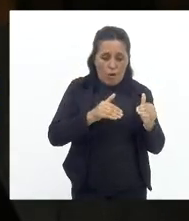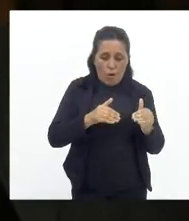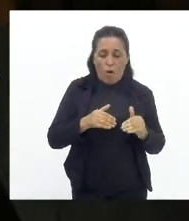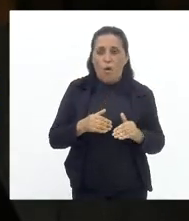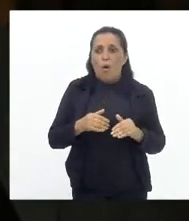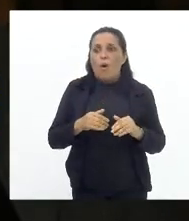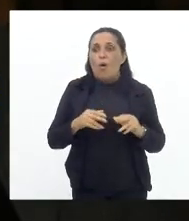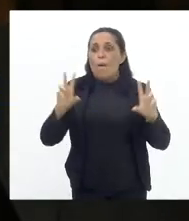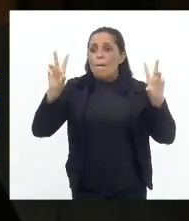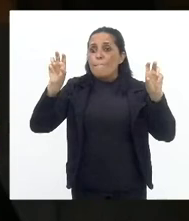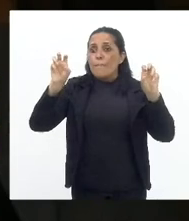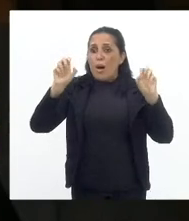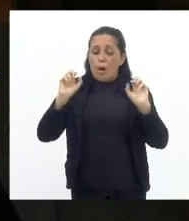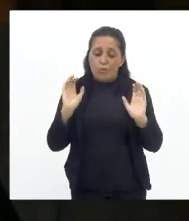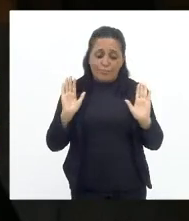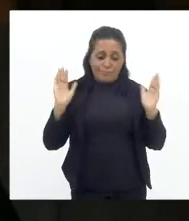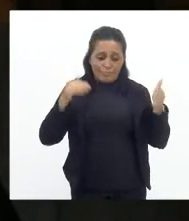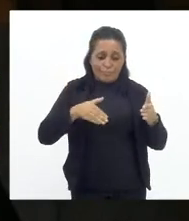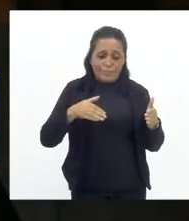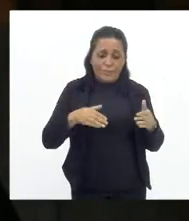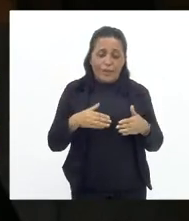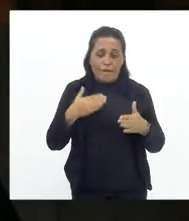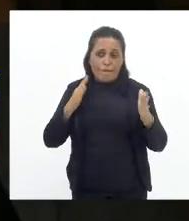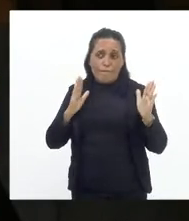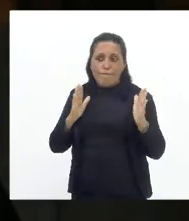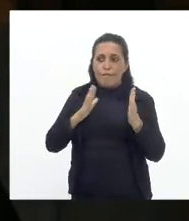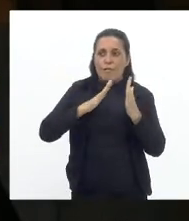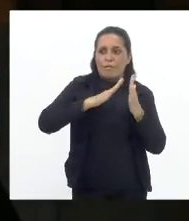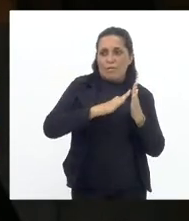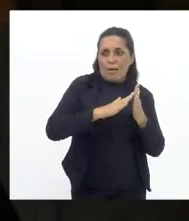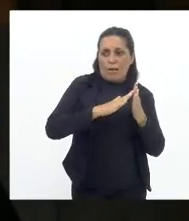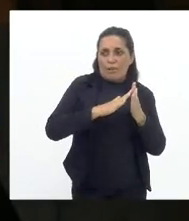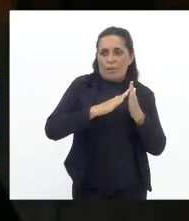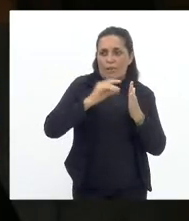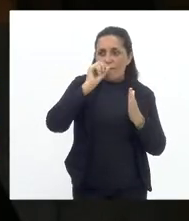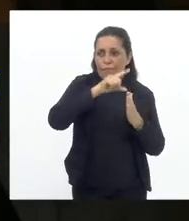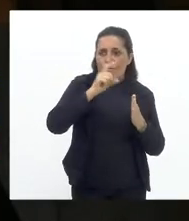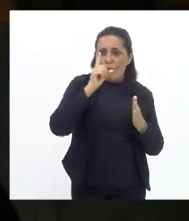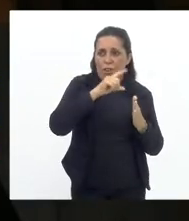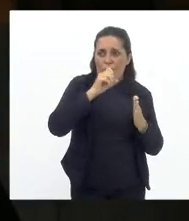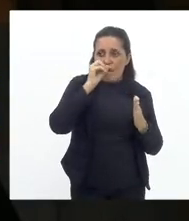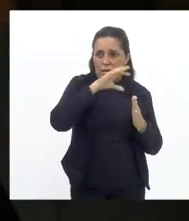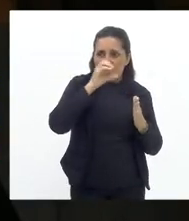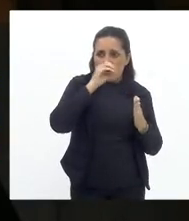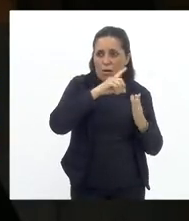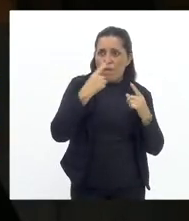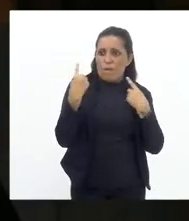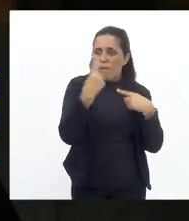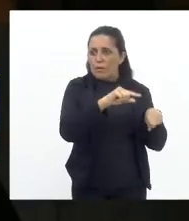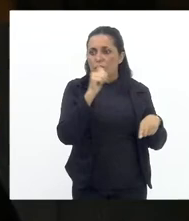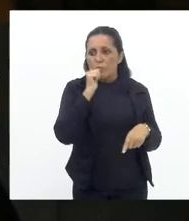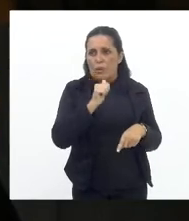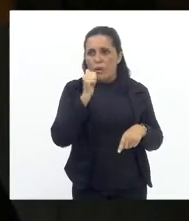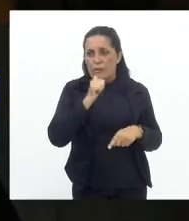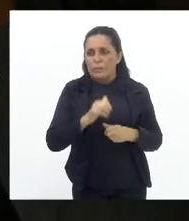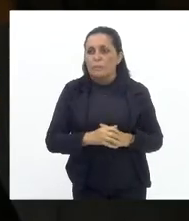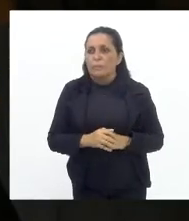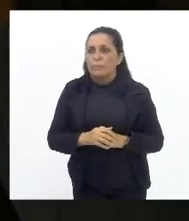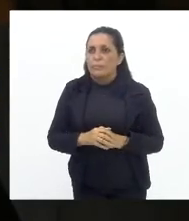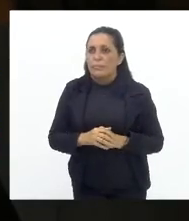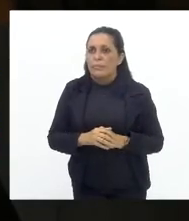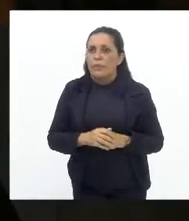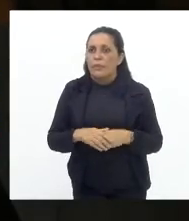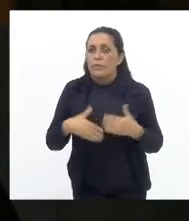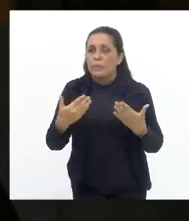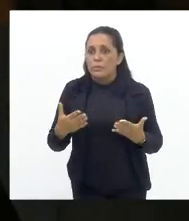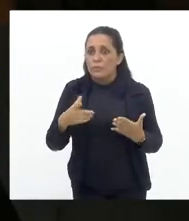para o Rio de Janeiro que enfrentar violência que se abate sobre as mulheres dando meios para que as mulheres se qualificam profissionalmente e